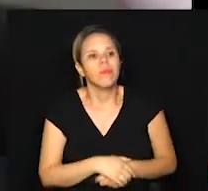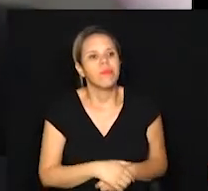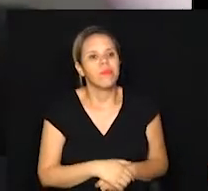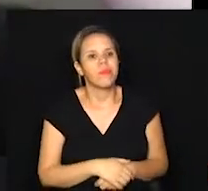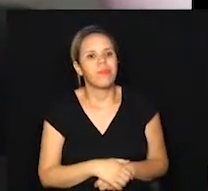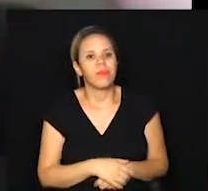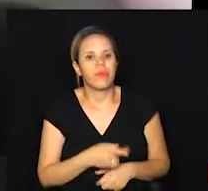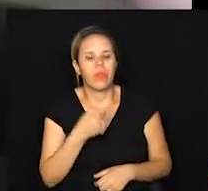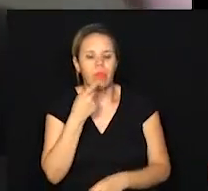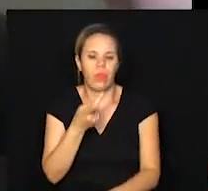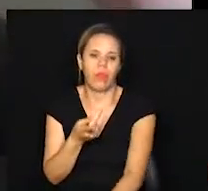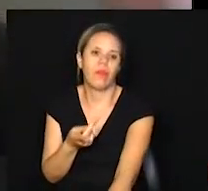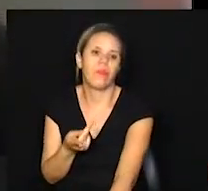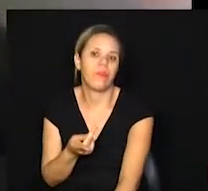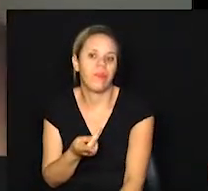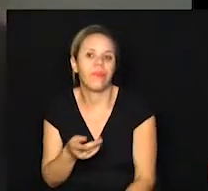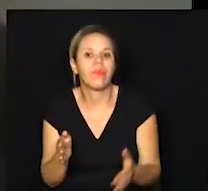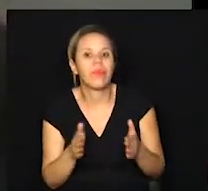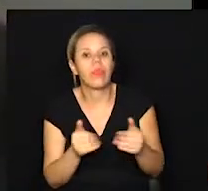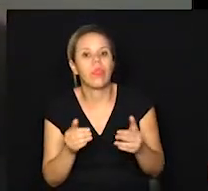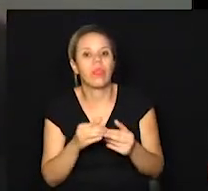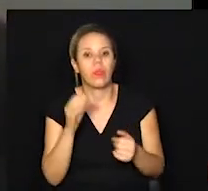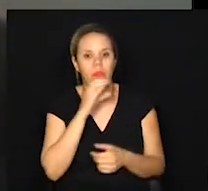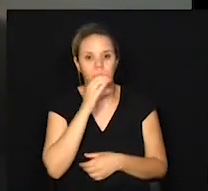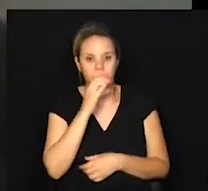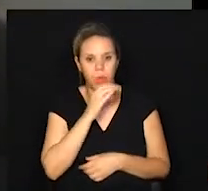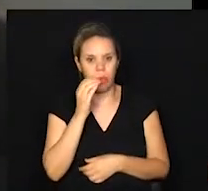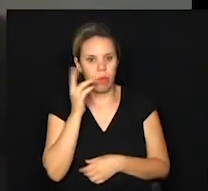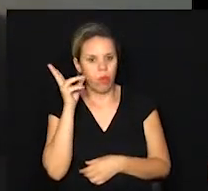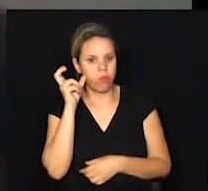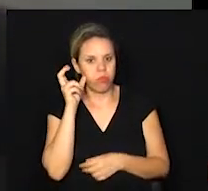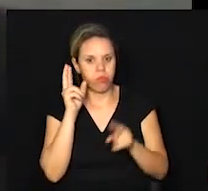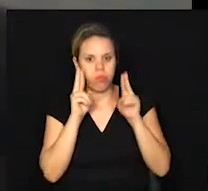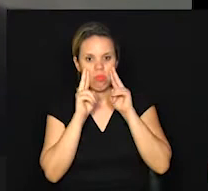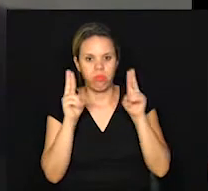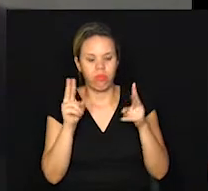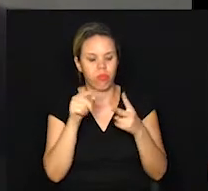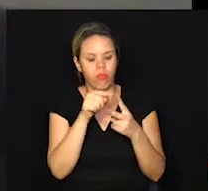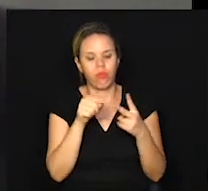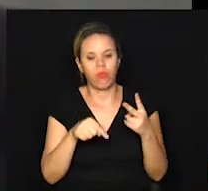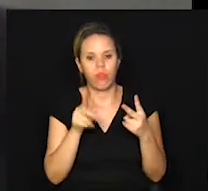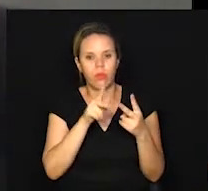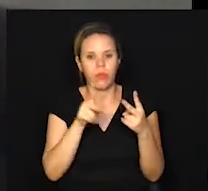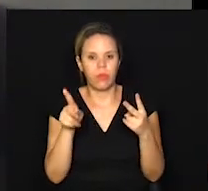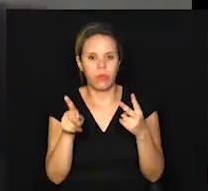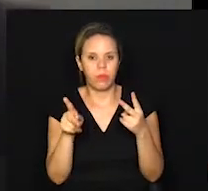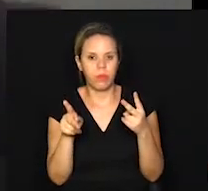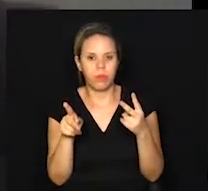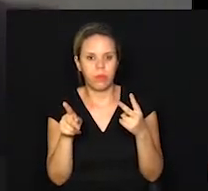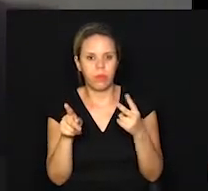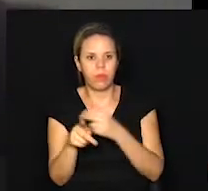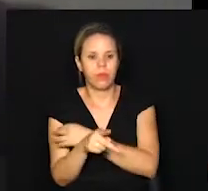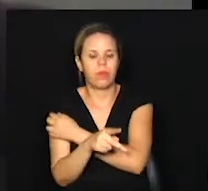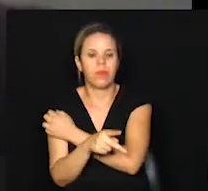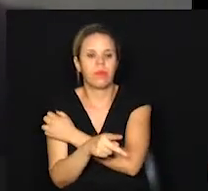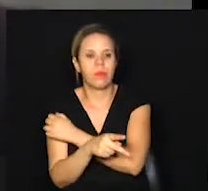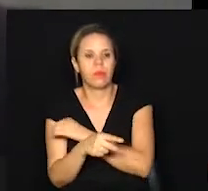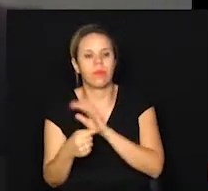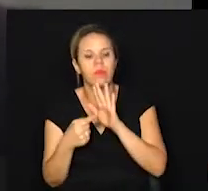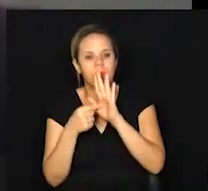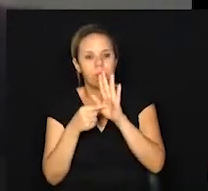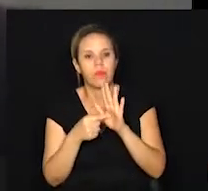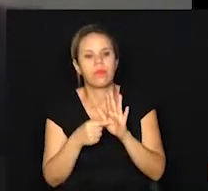falei, requeri imediatamente que fossem ouvidos como testemunhas os 2 professores. A presidenta da